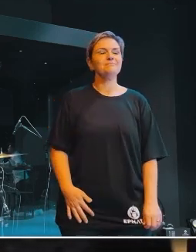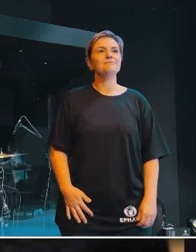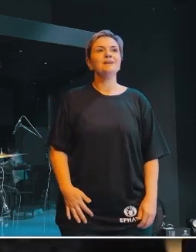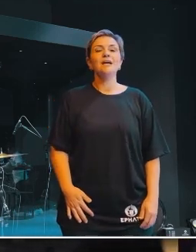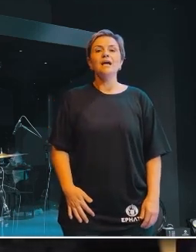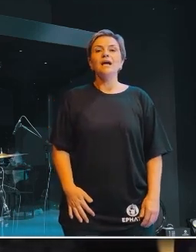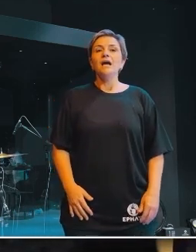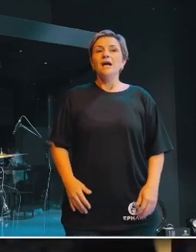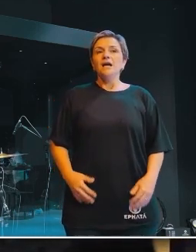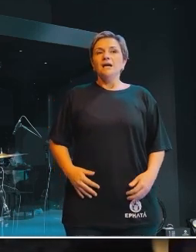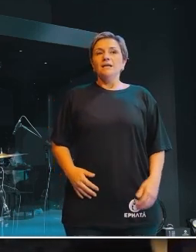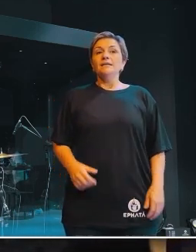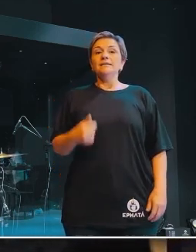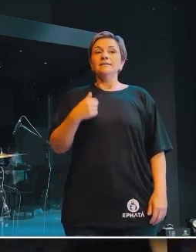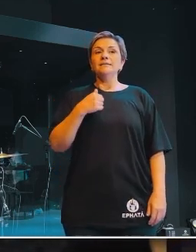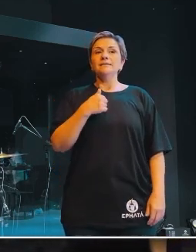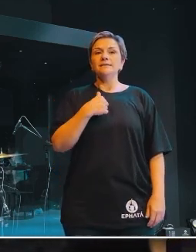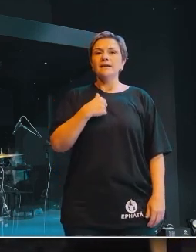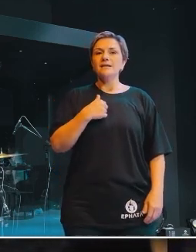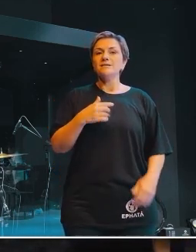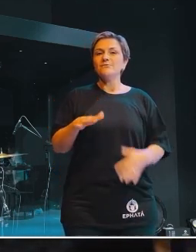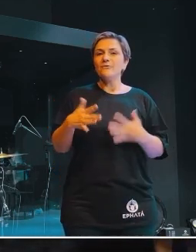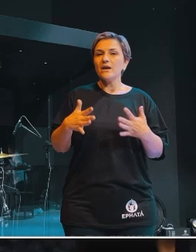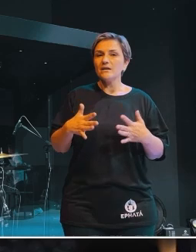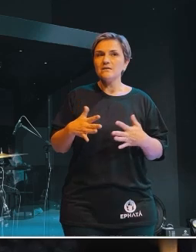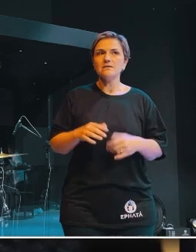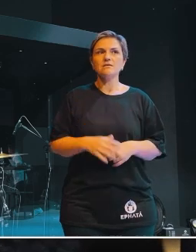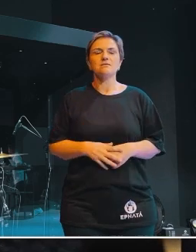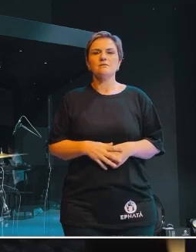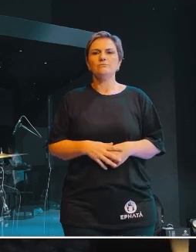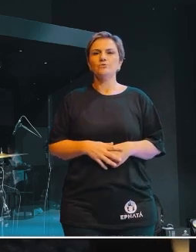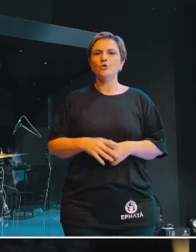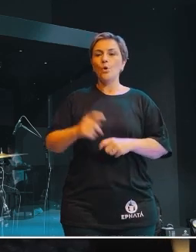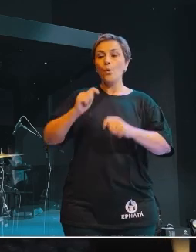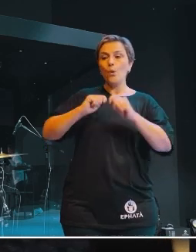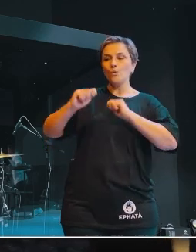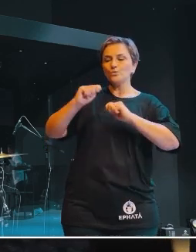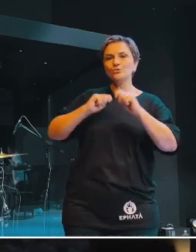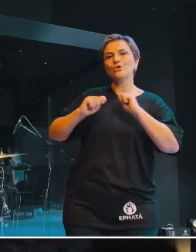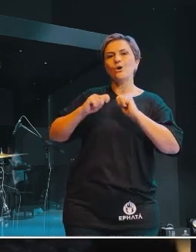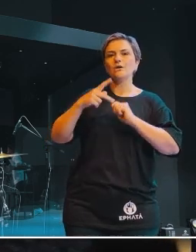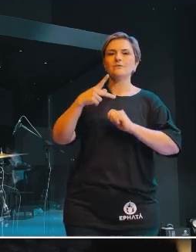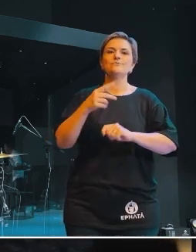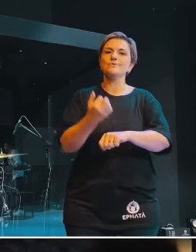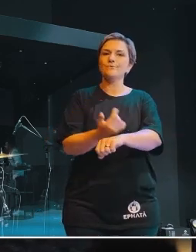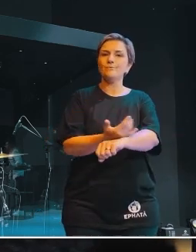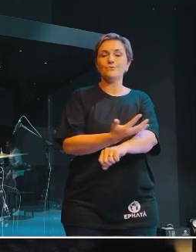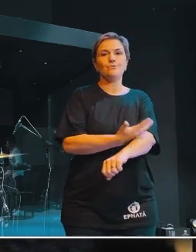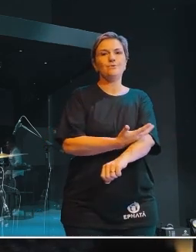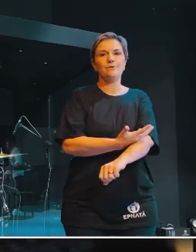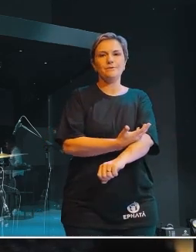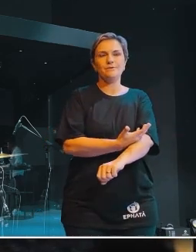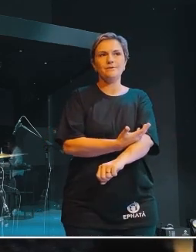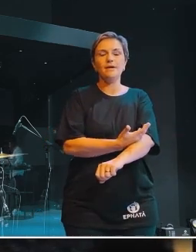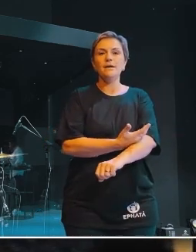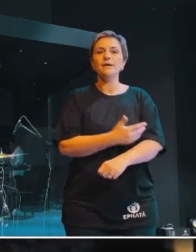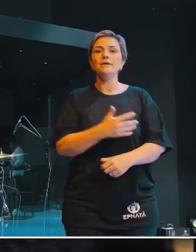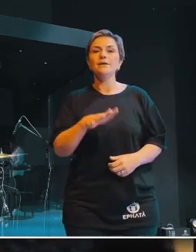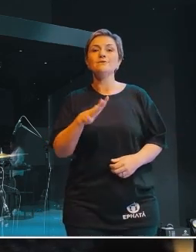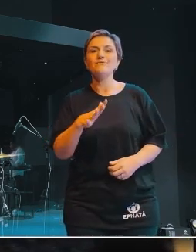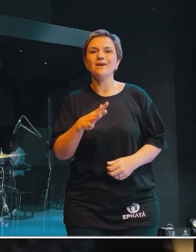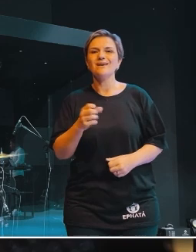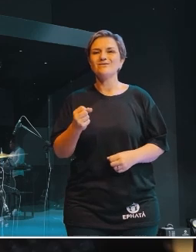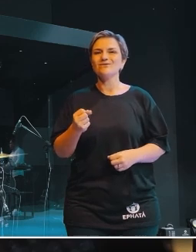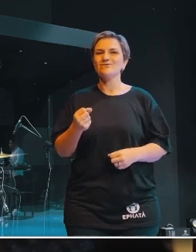Ao invés de dar comando à sua alma, controlar as tuas emoções, muitas vezes nós